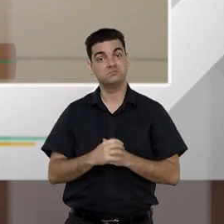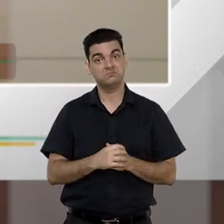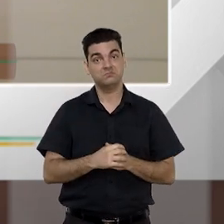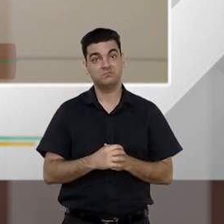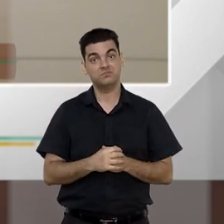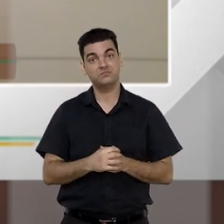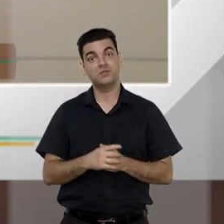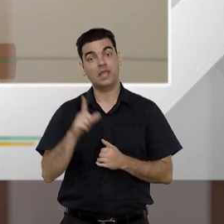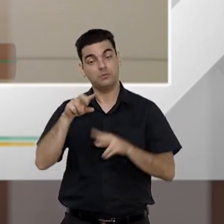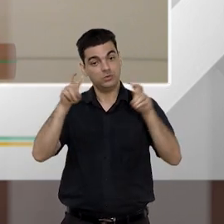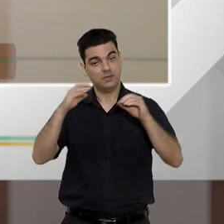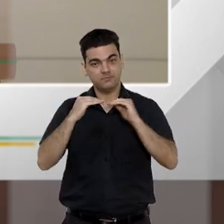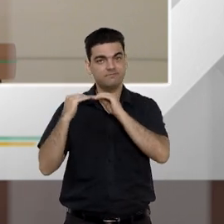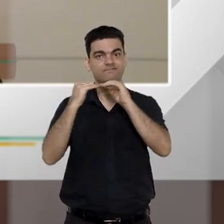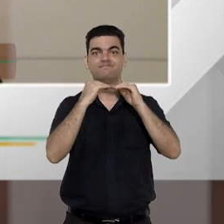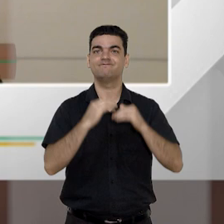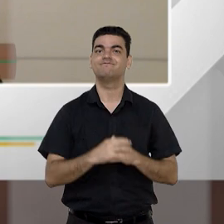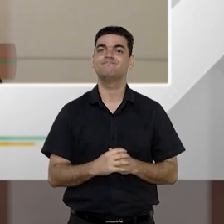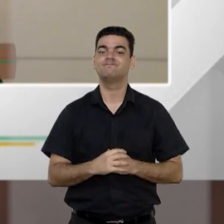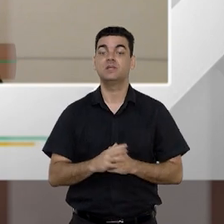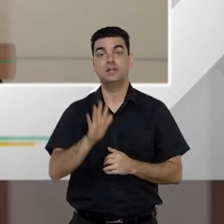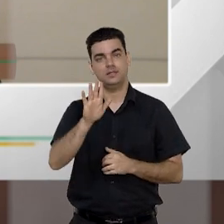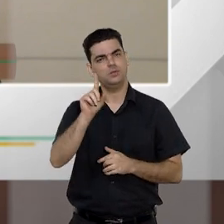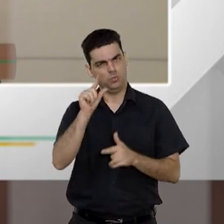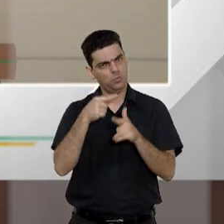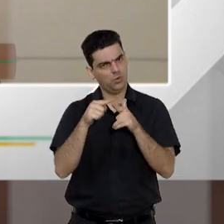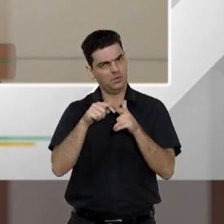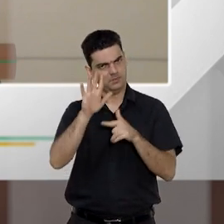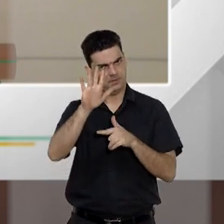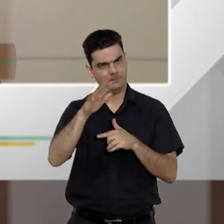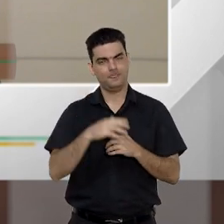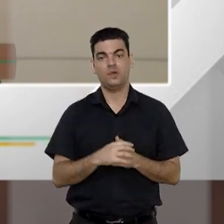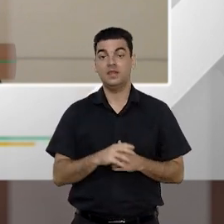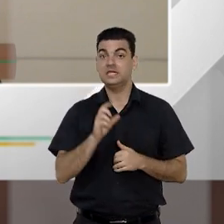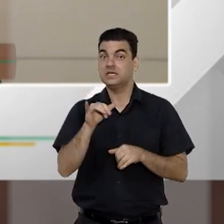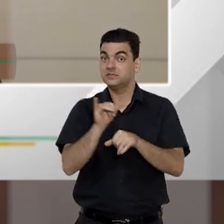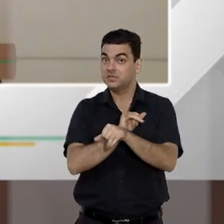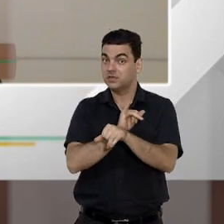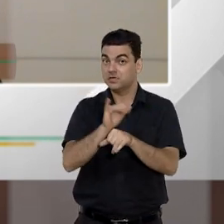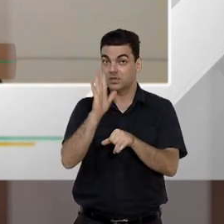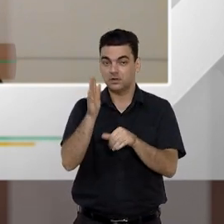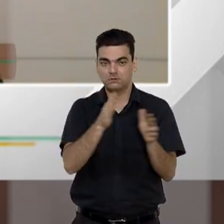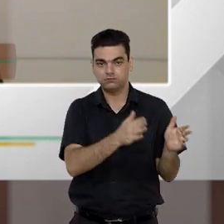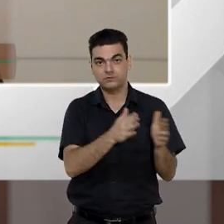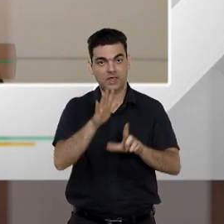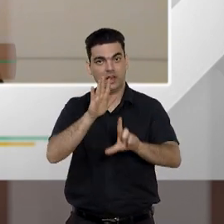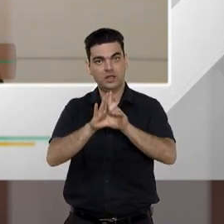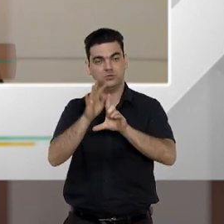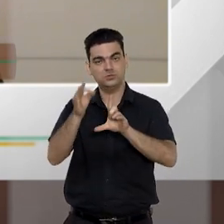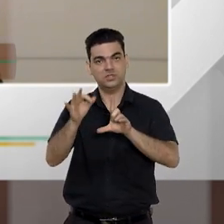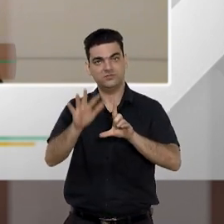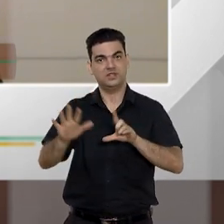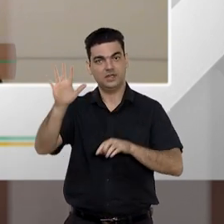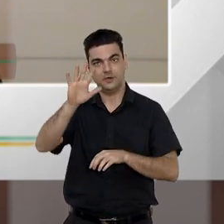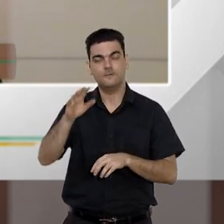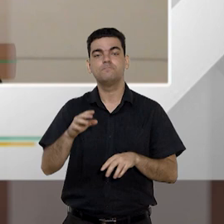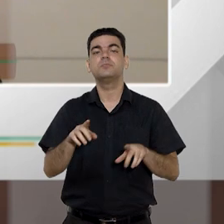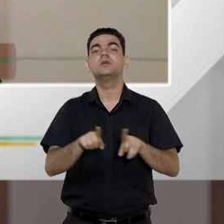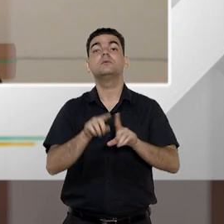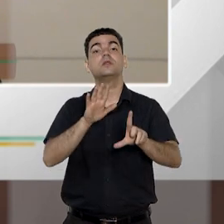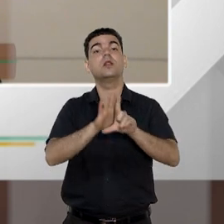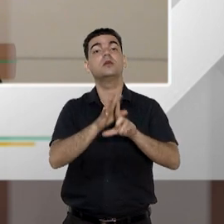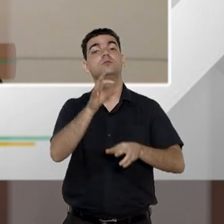interpretação naquele caso, naquela determinada situação. Agora temos um problema, porque esse mecanismo existe na Lei do